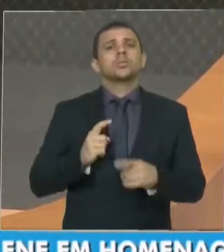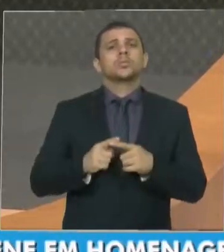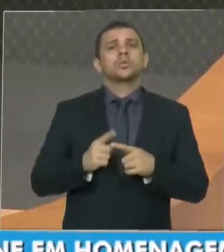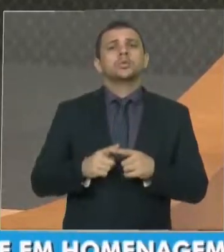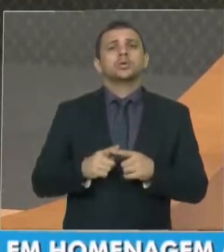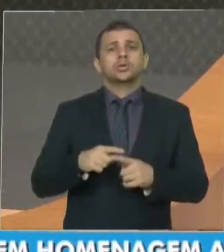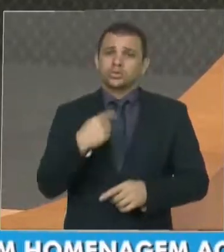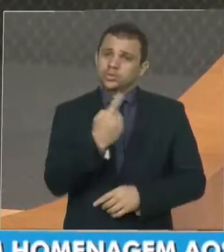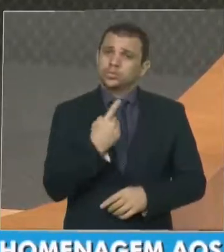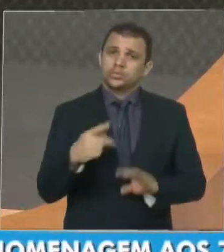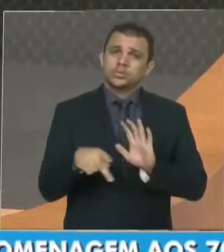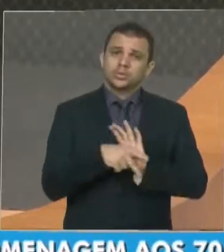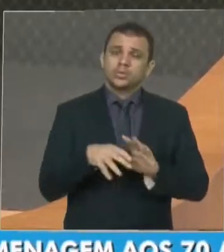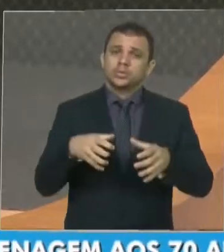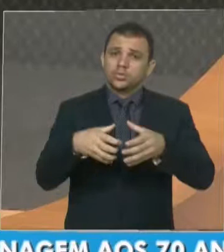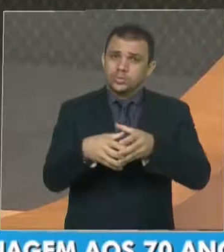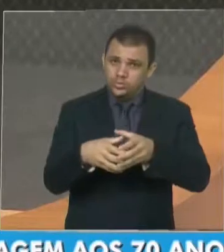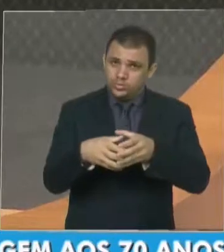cristãos?